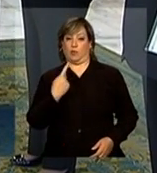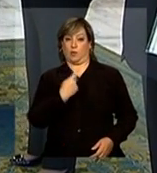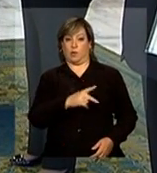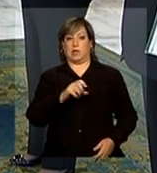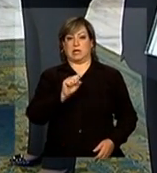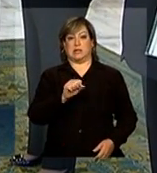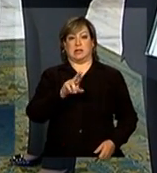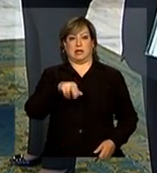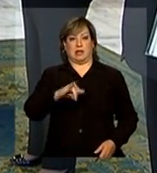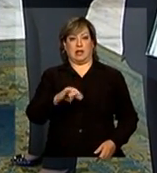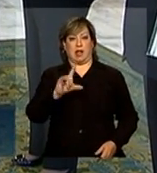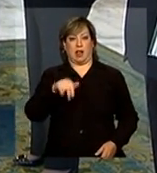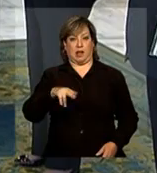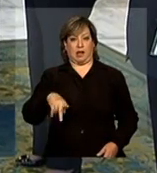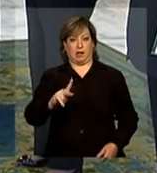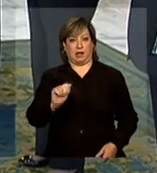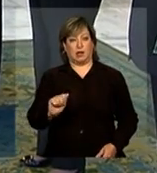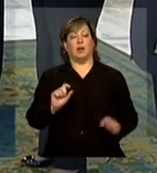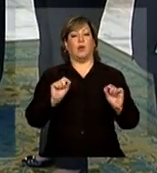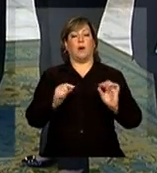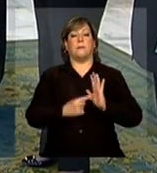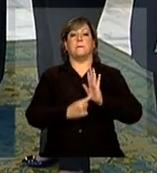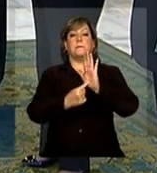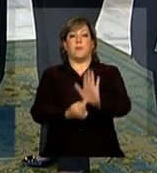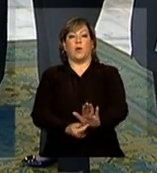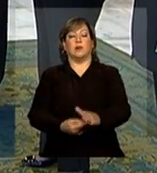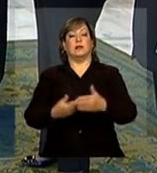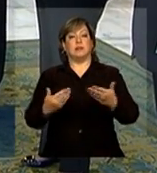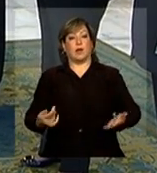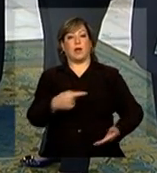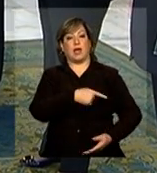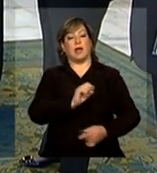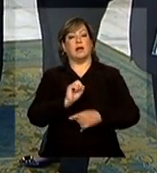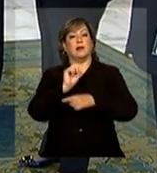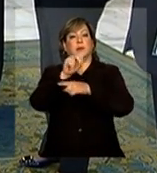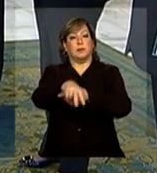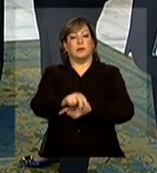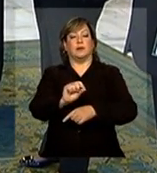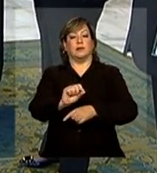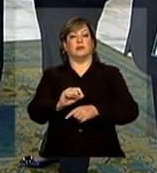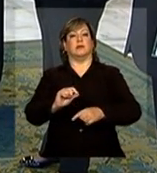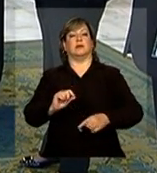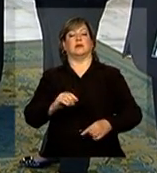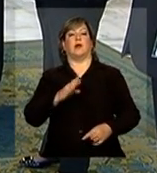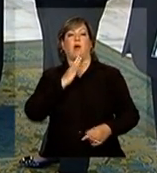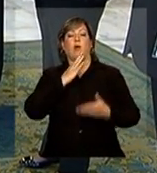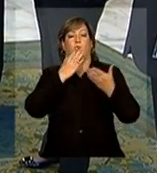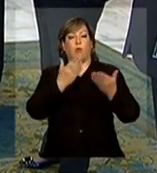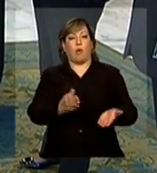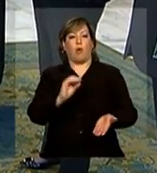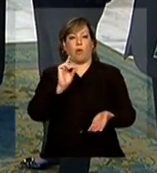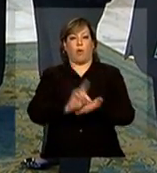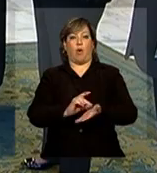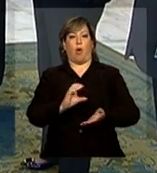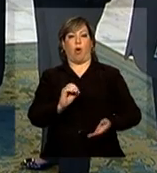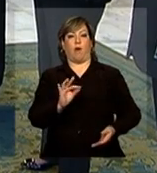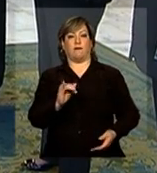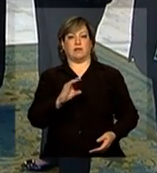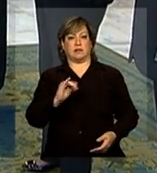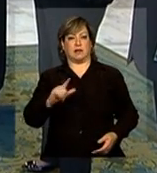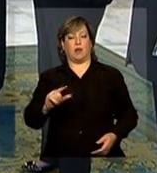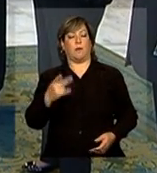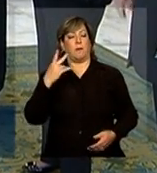origem, que indica, então, para que ele seja reconhecido oficialmente